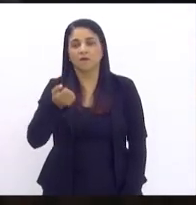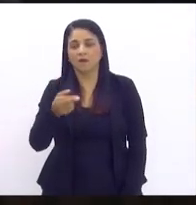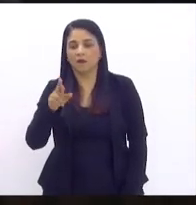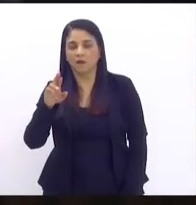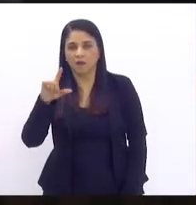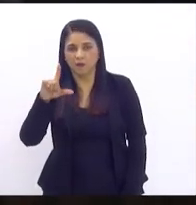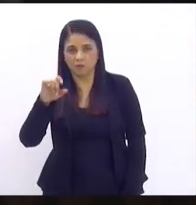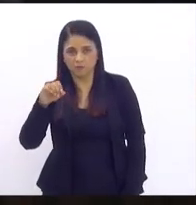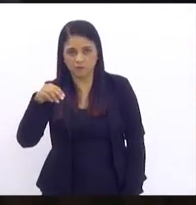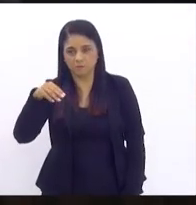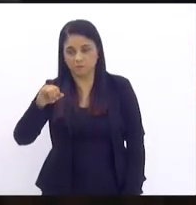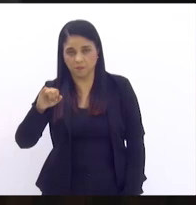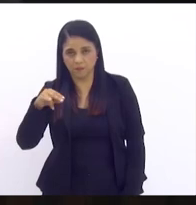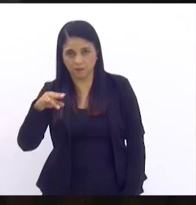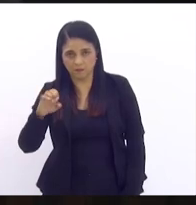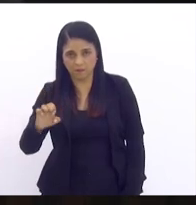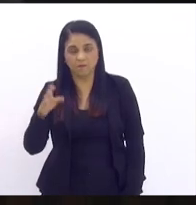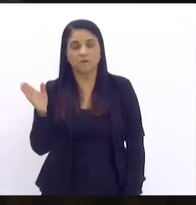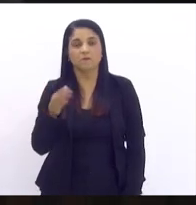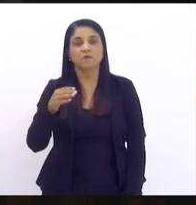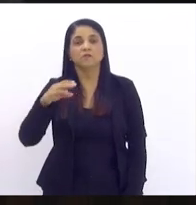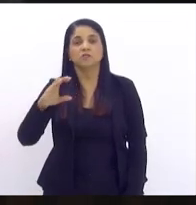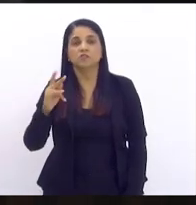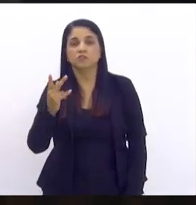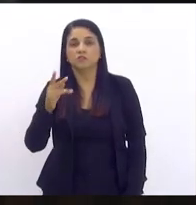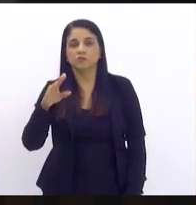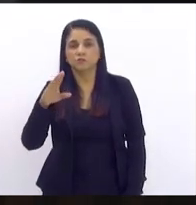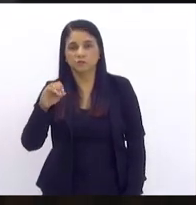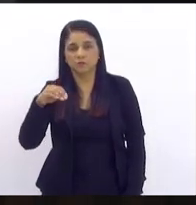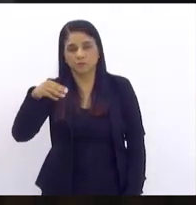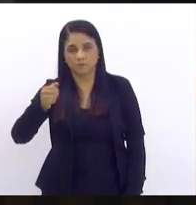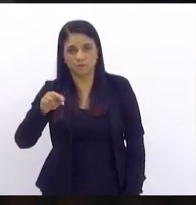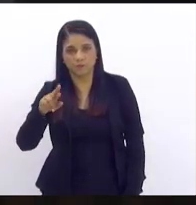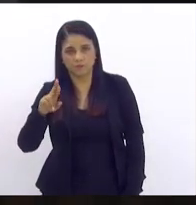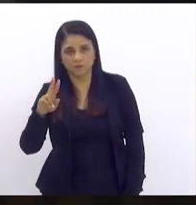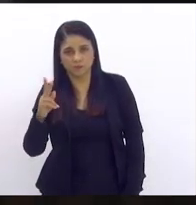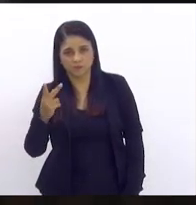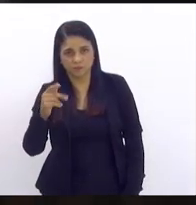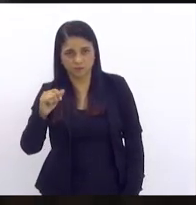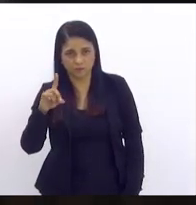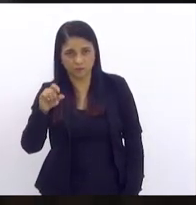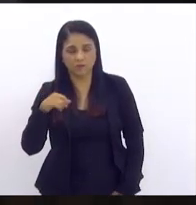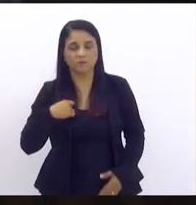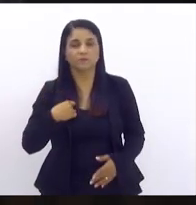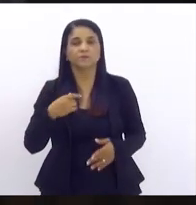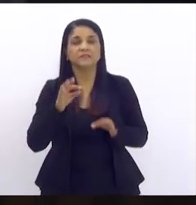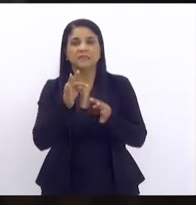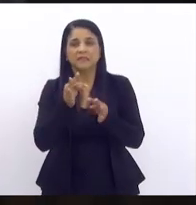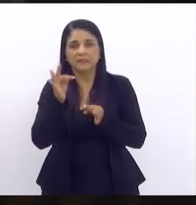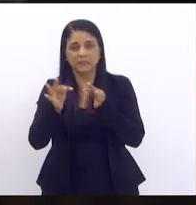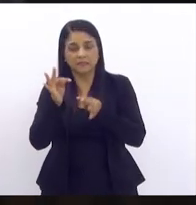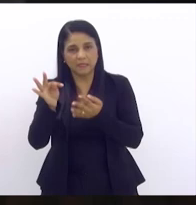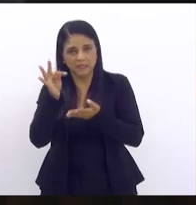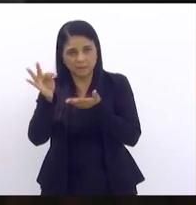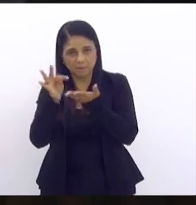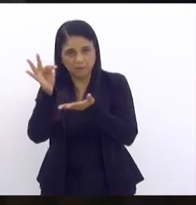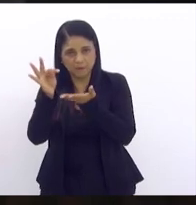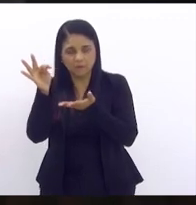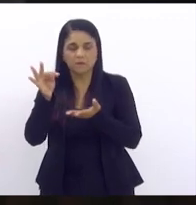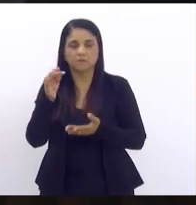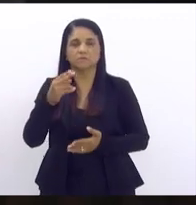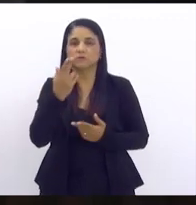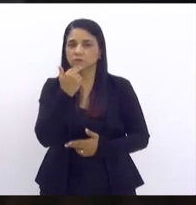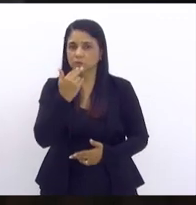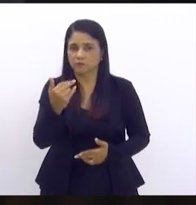e Chico Machado, que dispõe sobre o programa de terapia nutricional para pessoas com transtorno de espectro